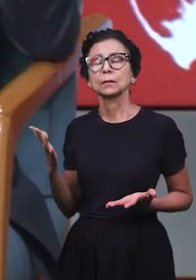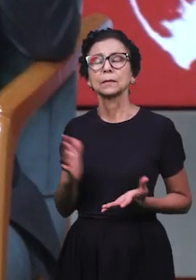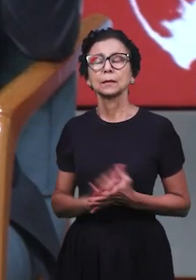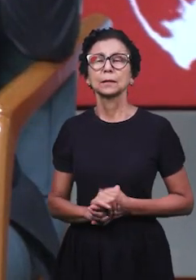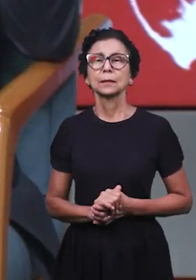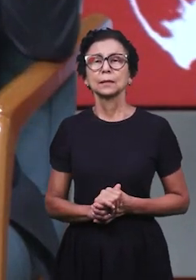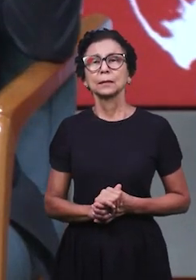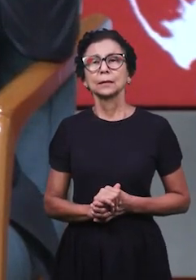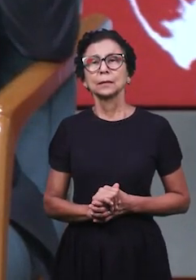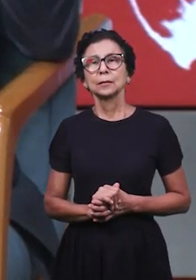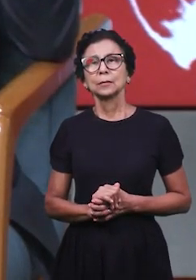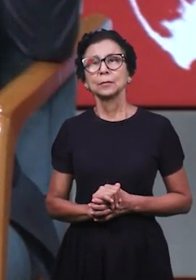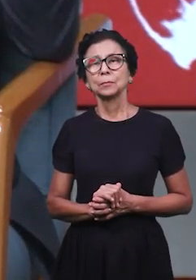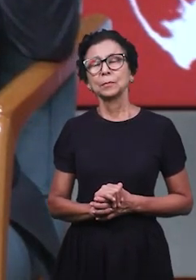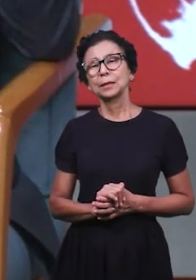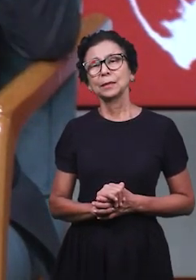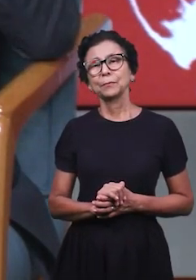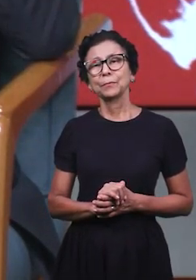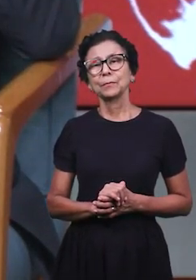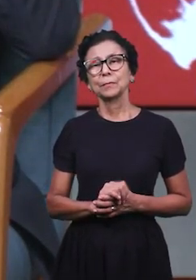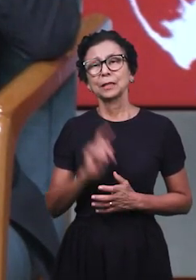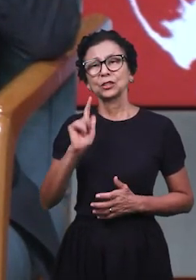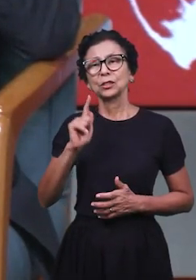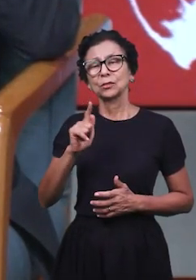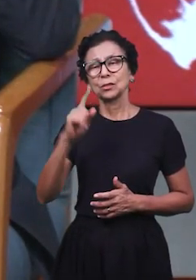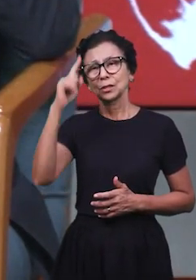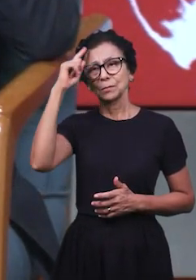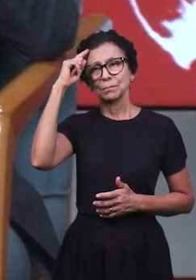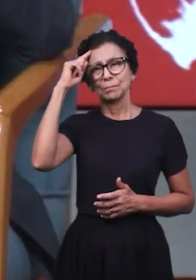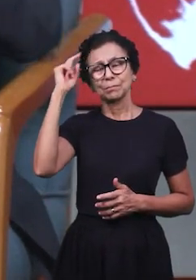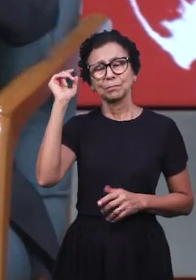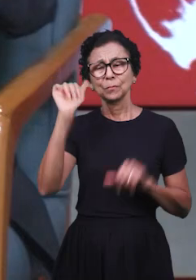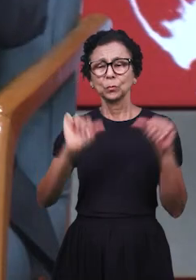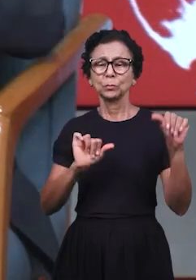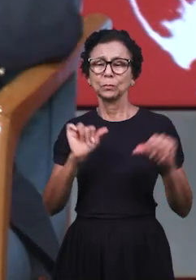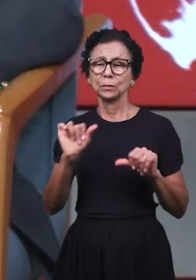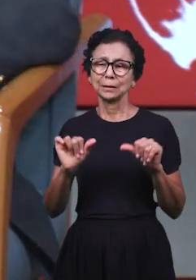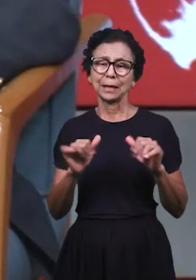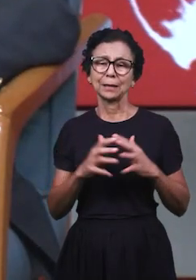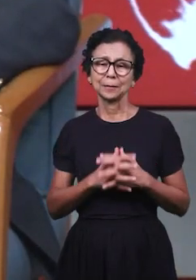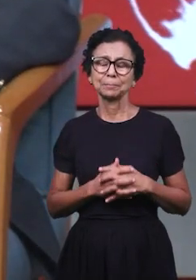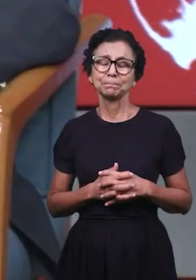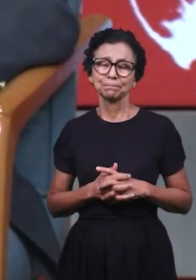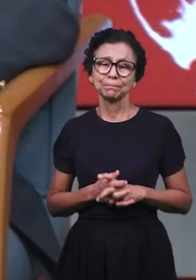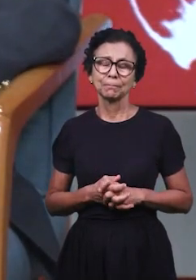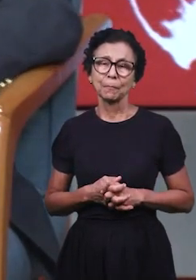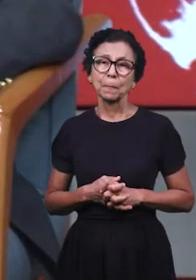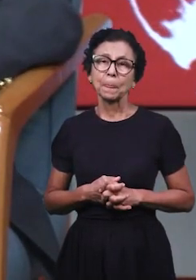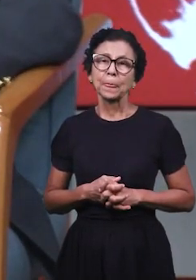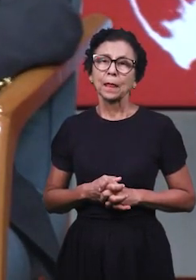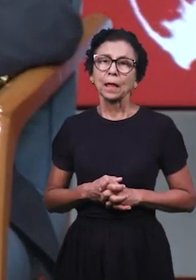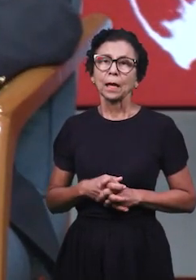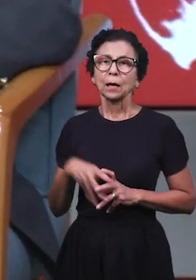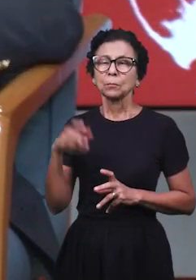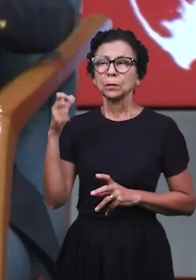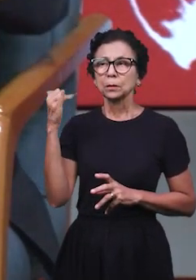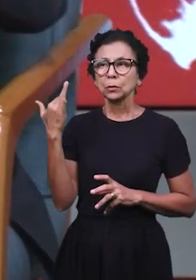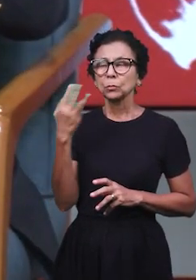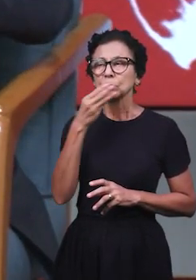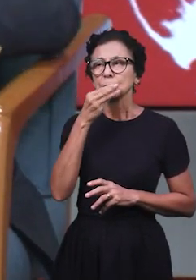aquela ideia de Gedeuti, mudar o pensamento dele e tal, tudo bem. Depois de um período de madrugada, eu entreguei o jejum e abri a